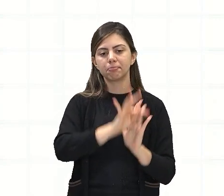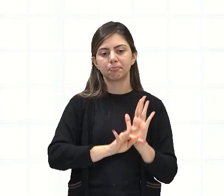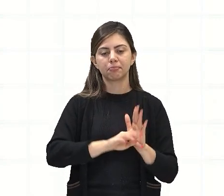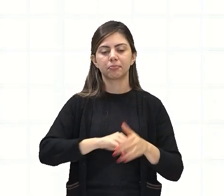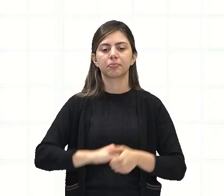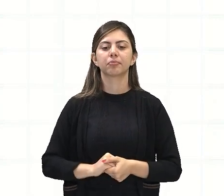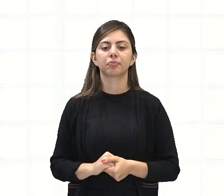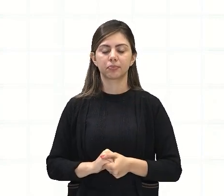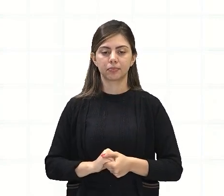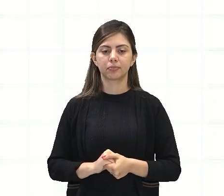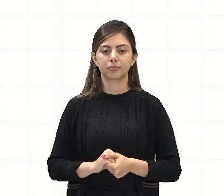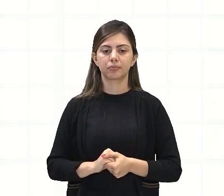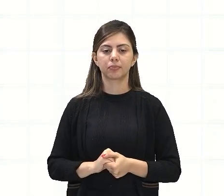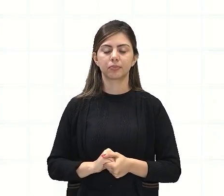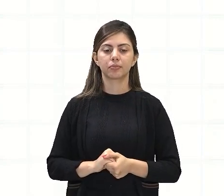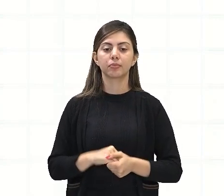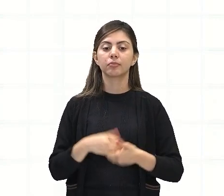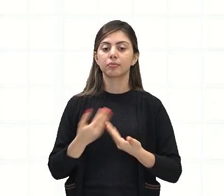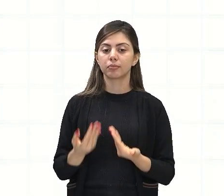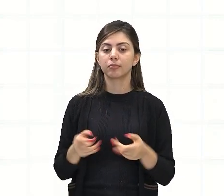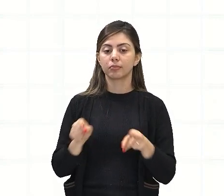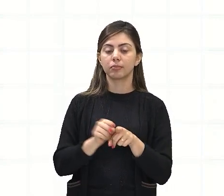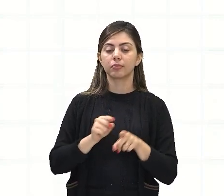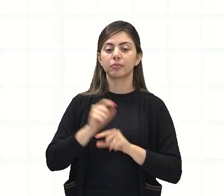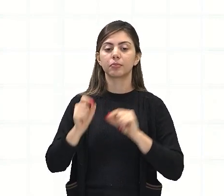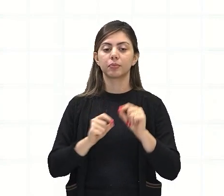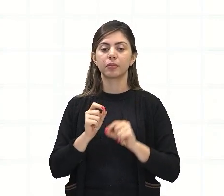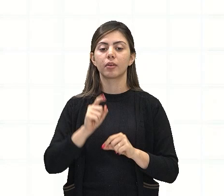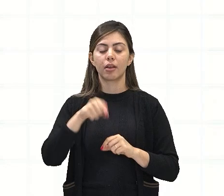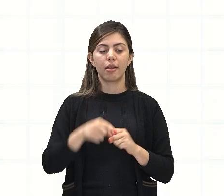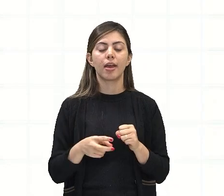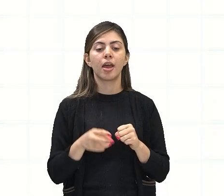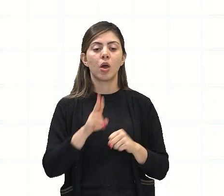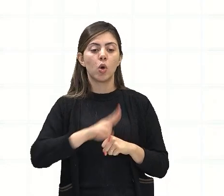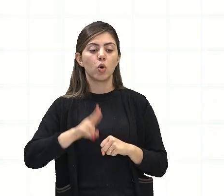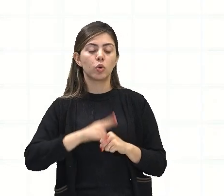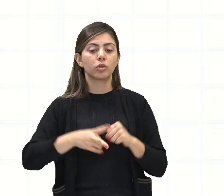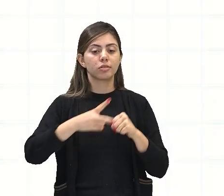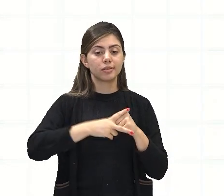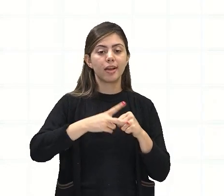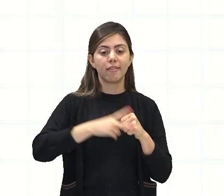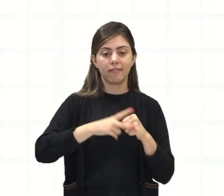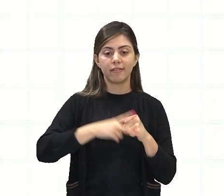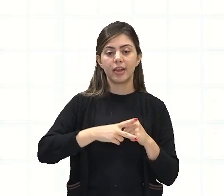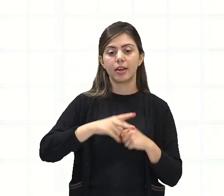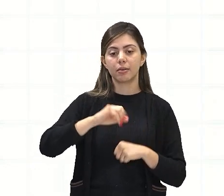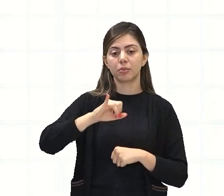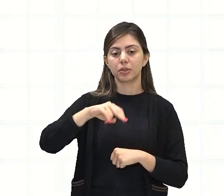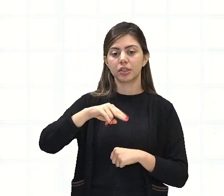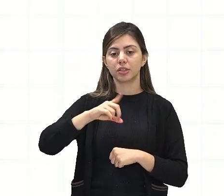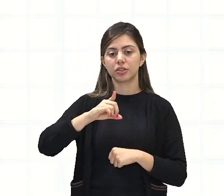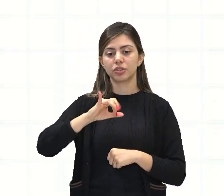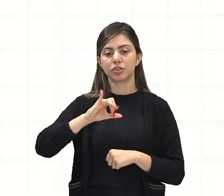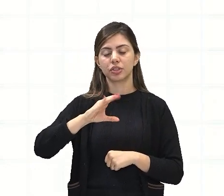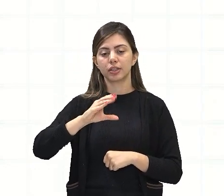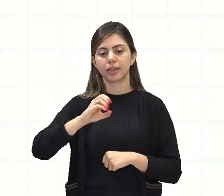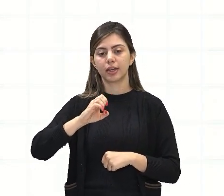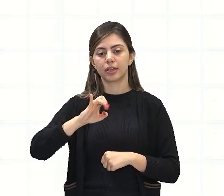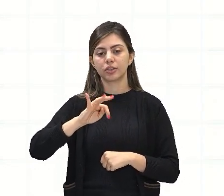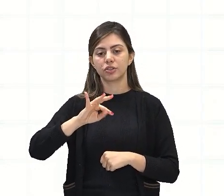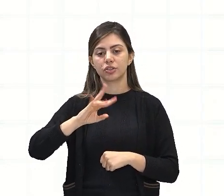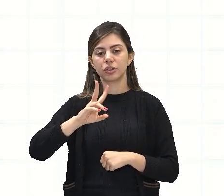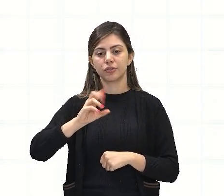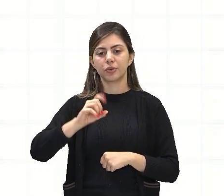relação à linguagem, olhar para o verbo que é no modo indicativo, que é o tempo da certeza, certo? Não